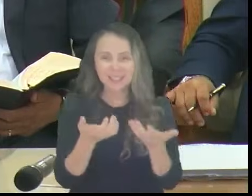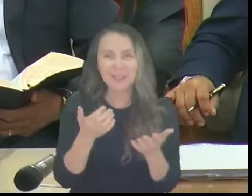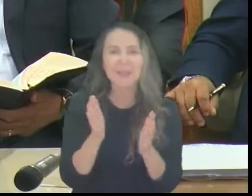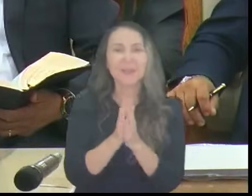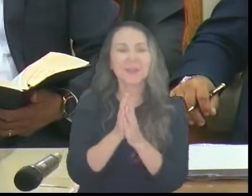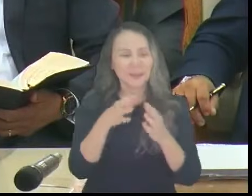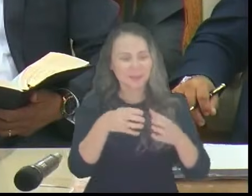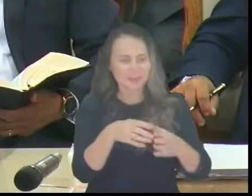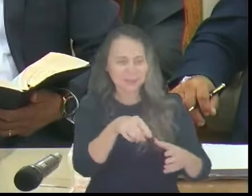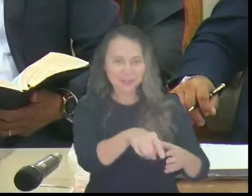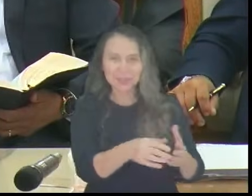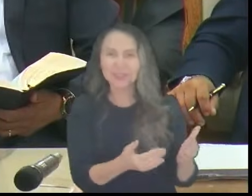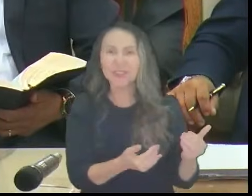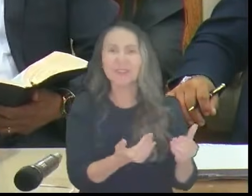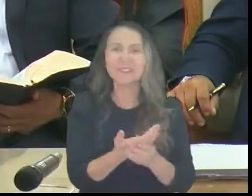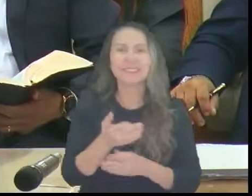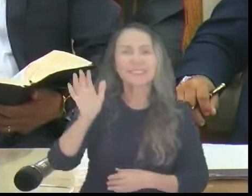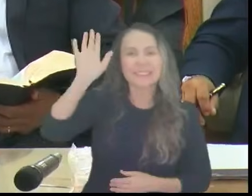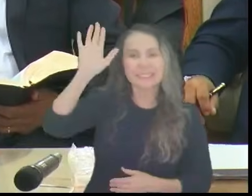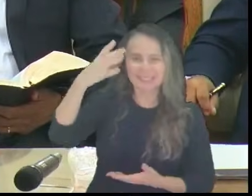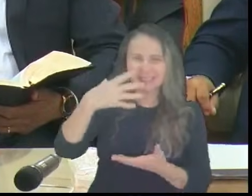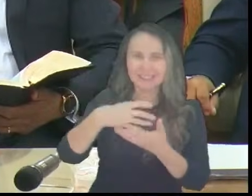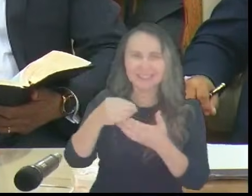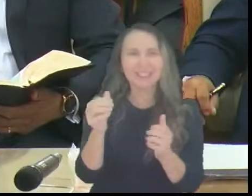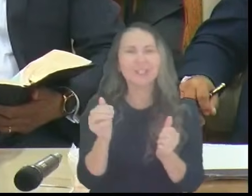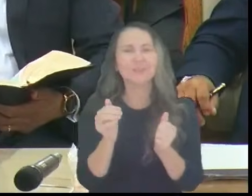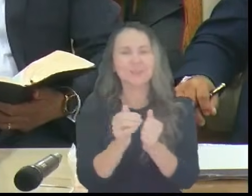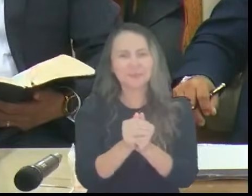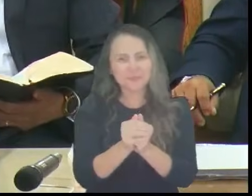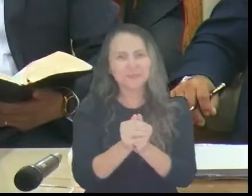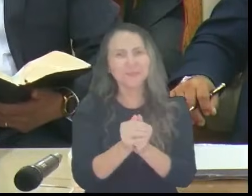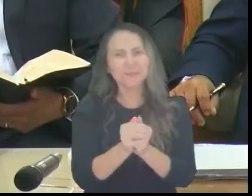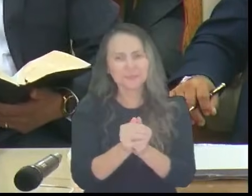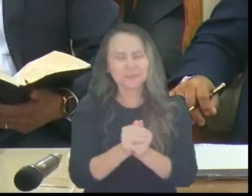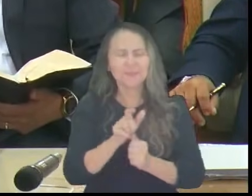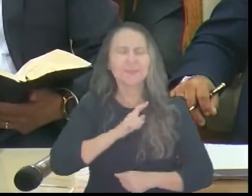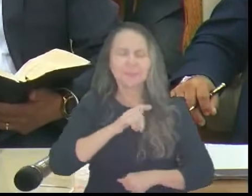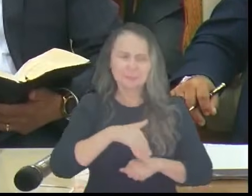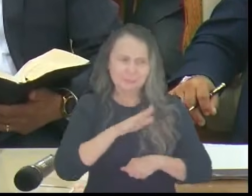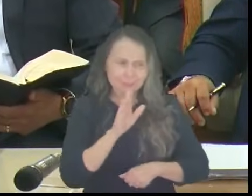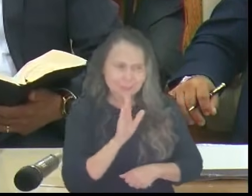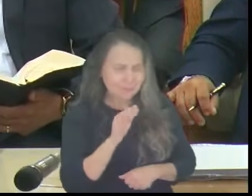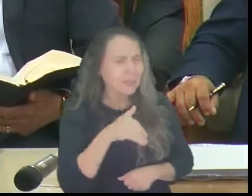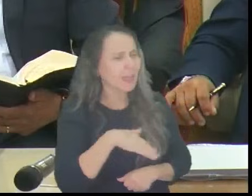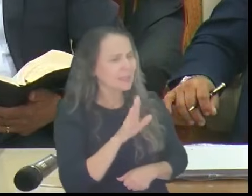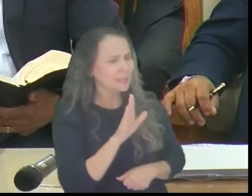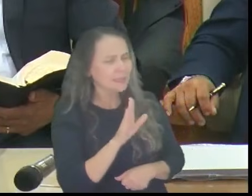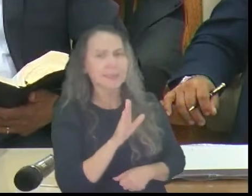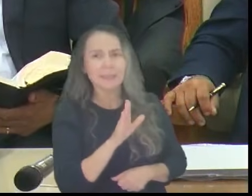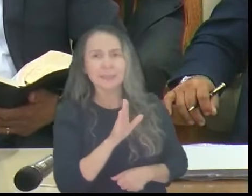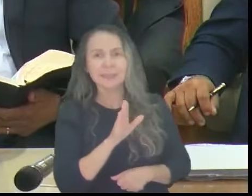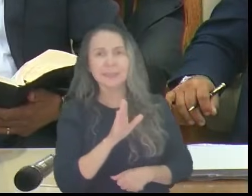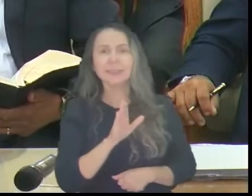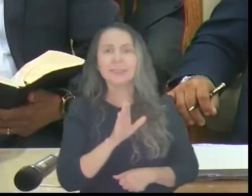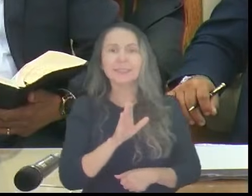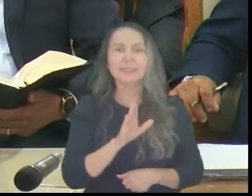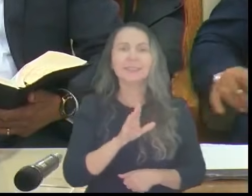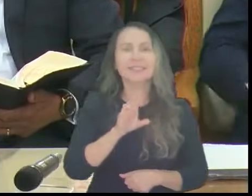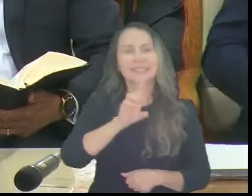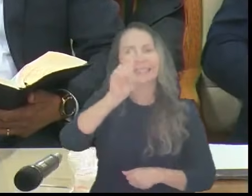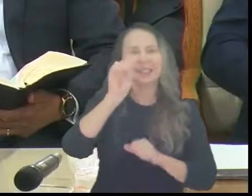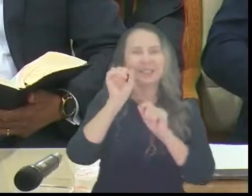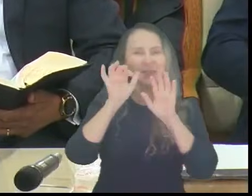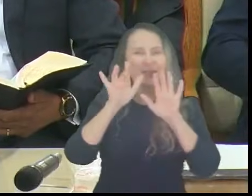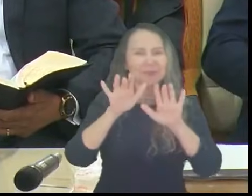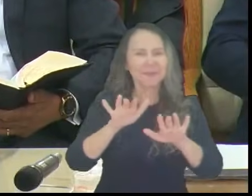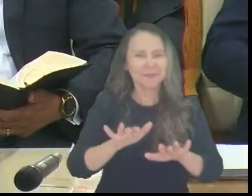esses jovens. Levanta a mão e diga amém em nome de Jesus. Mas tem mais, não tem? Não é só vocês não, tem mais. É porque não deu para vir todo mundo hoje. Deus abençoe, meus